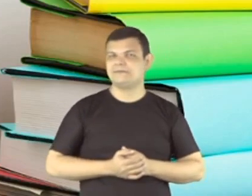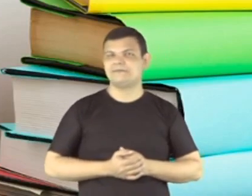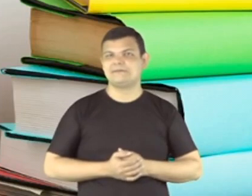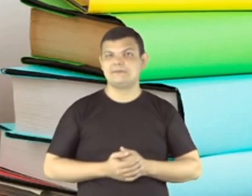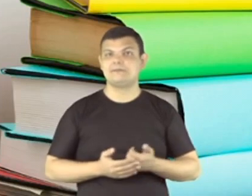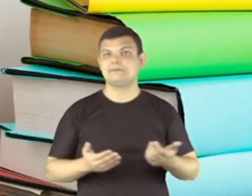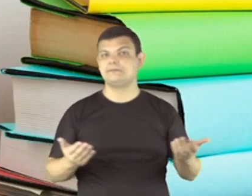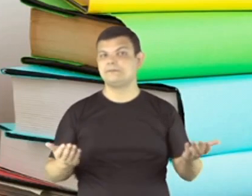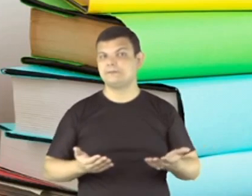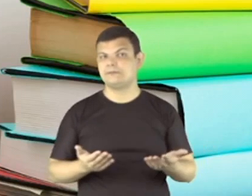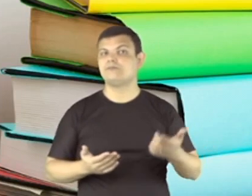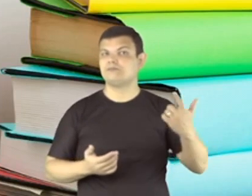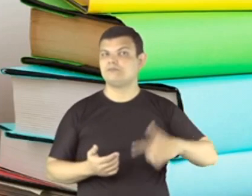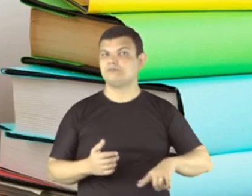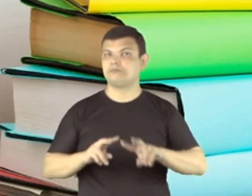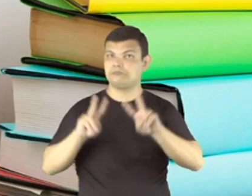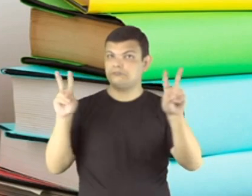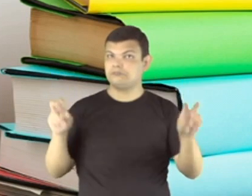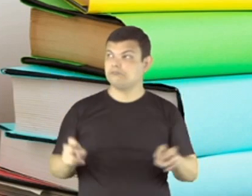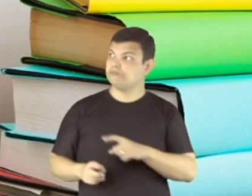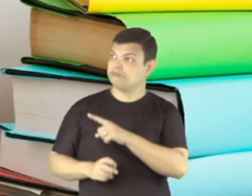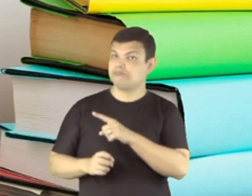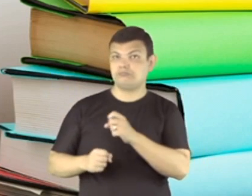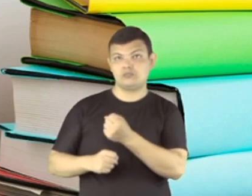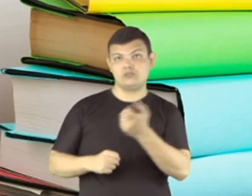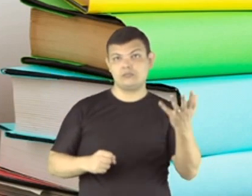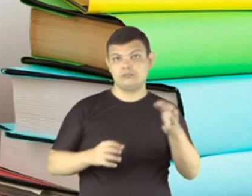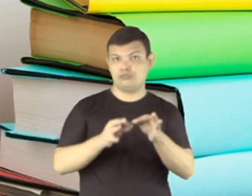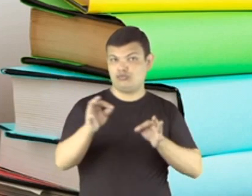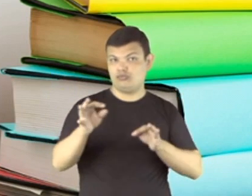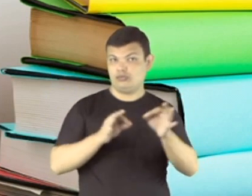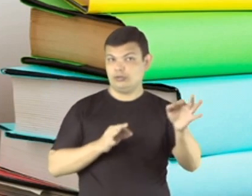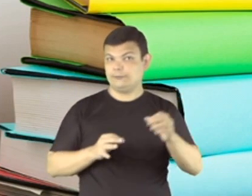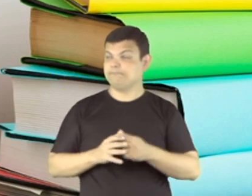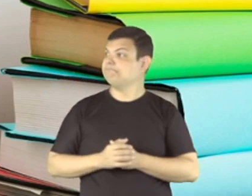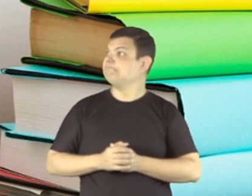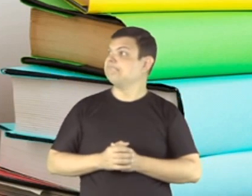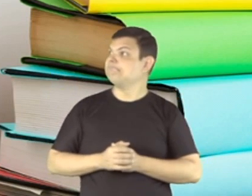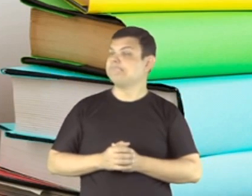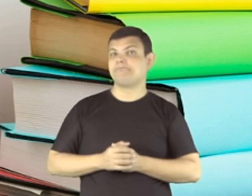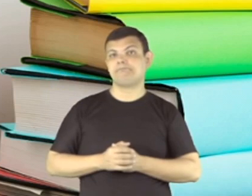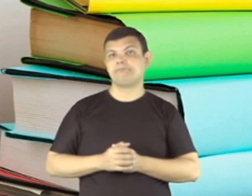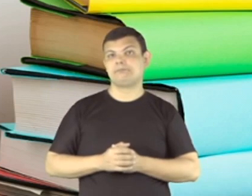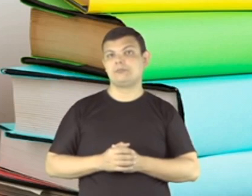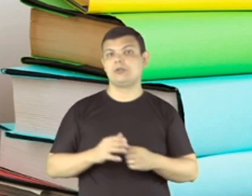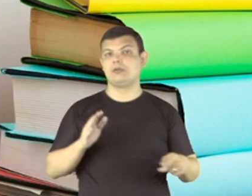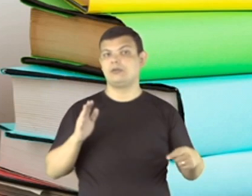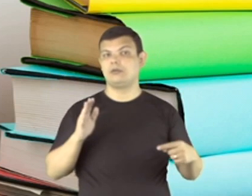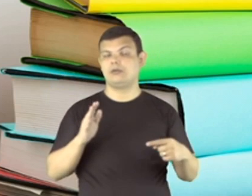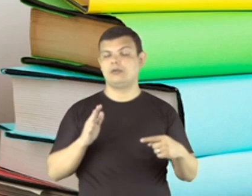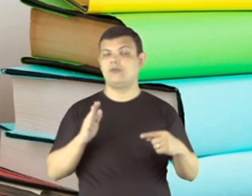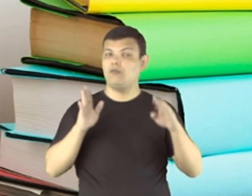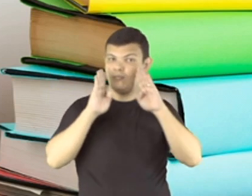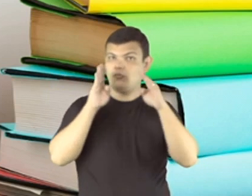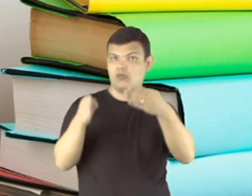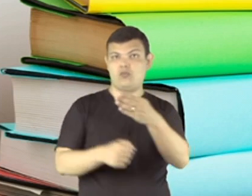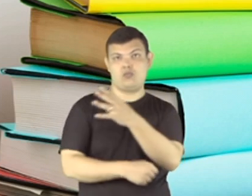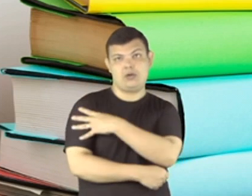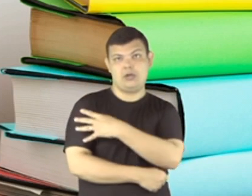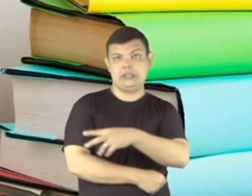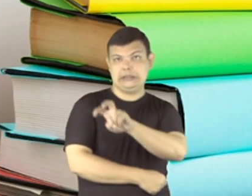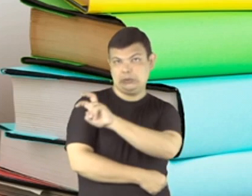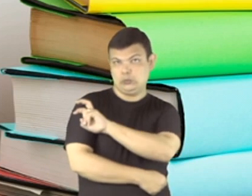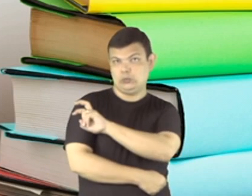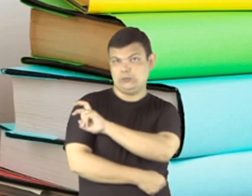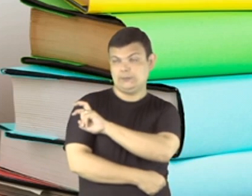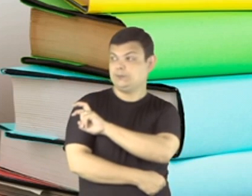Vamos trabalhar mais uma vez grandezas e medidas. Aqui nós temos para o 4º e 5º ano e o nosso objeto do